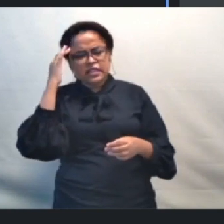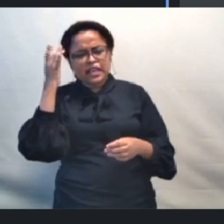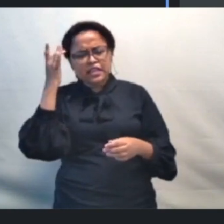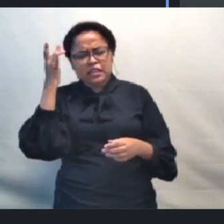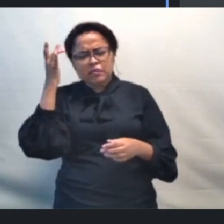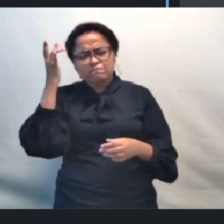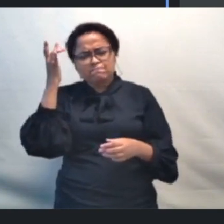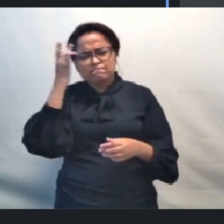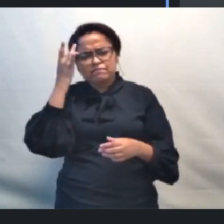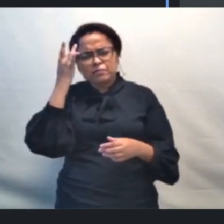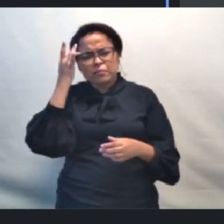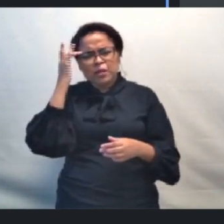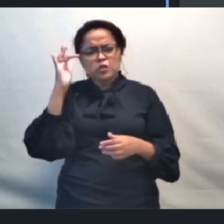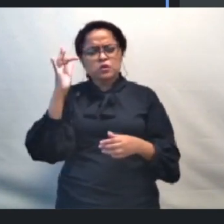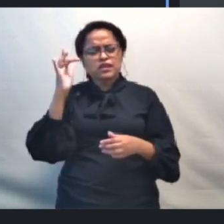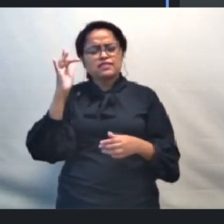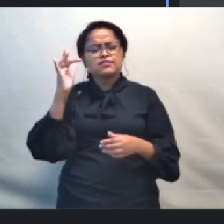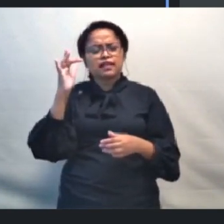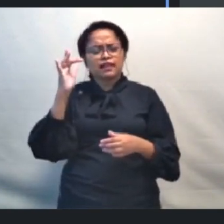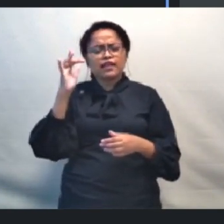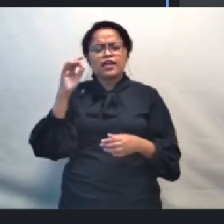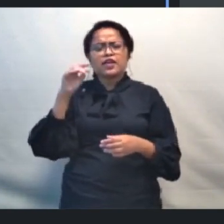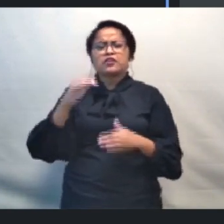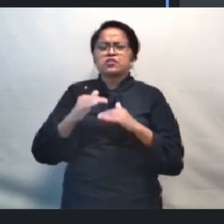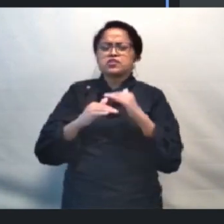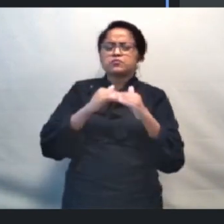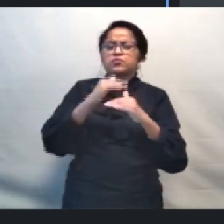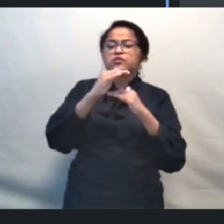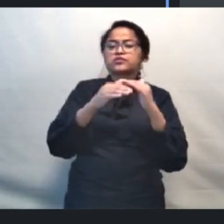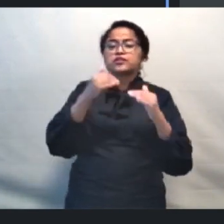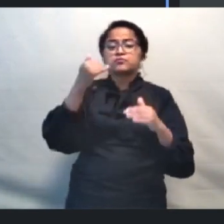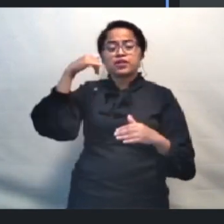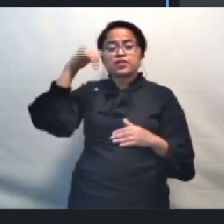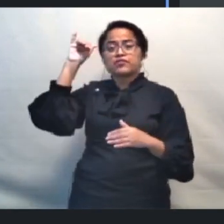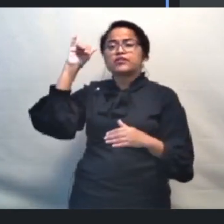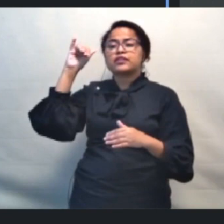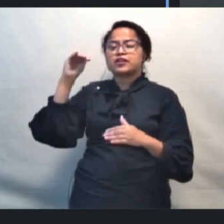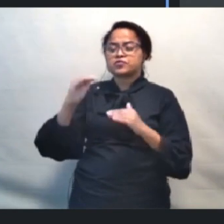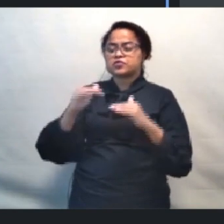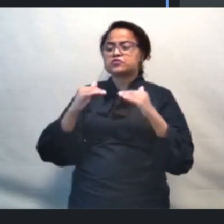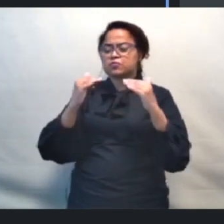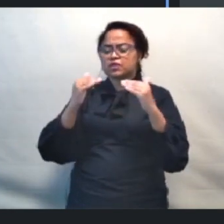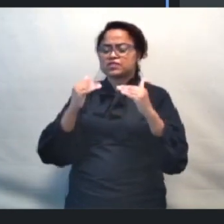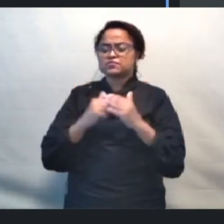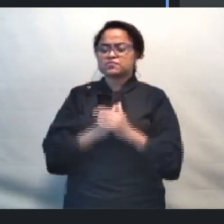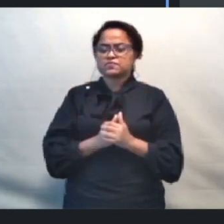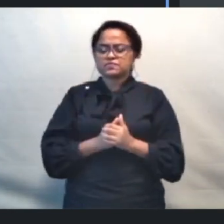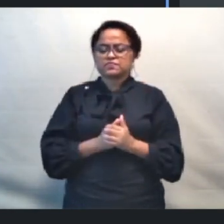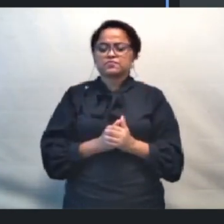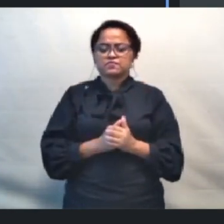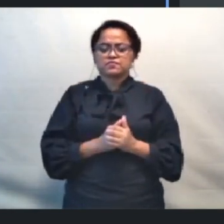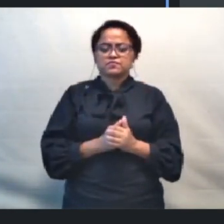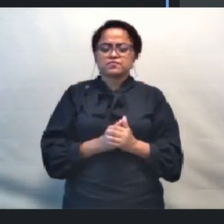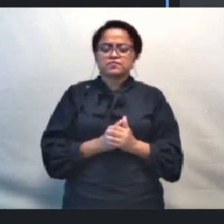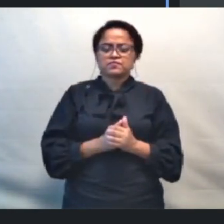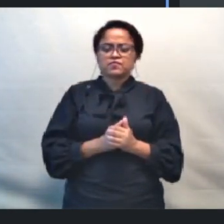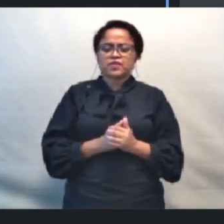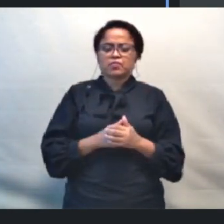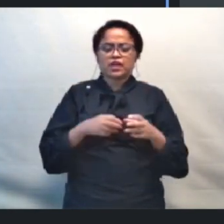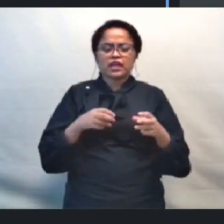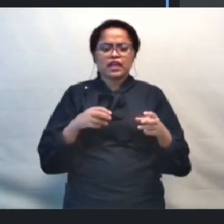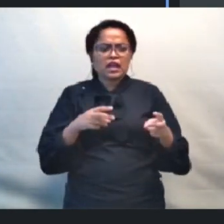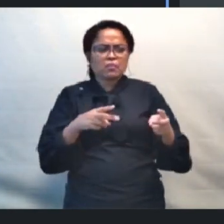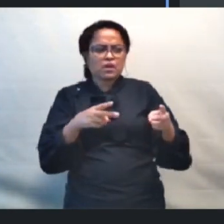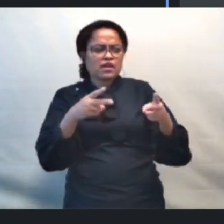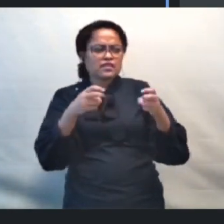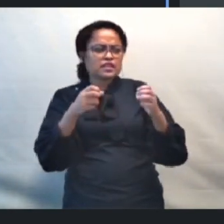processo e evitando isso ao máximo, né? O impedimento técnico, ele tem previsão da gente identificar ontem, e aí